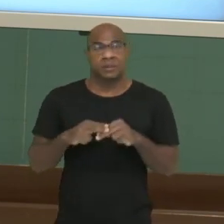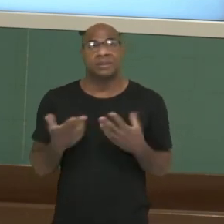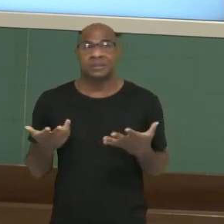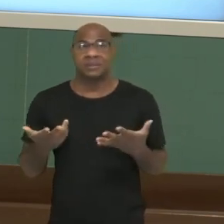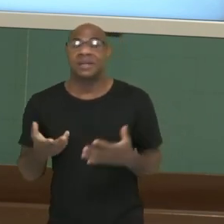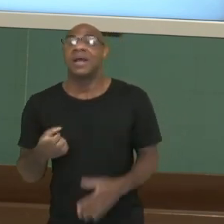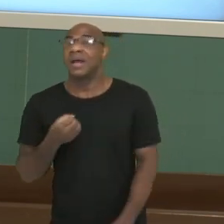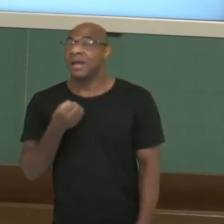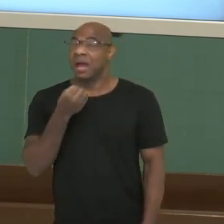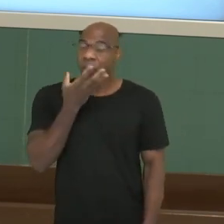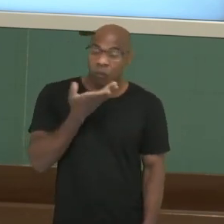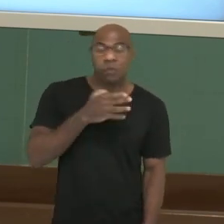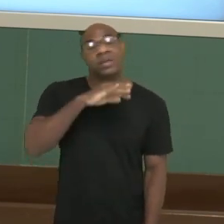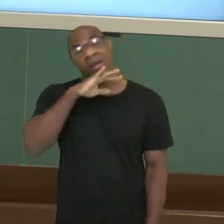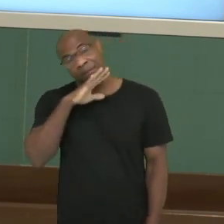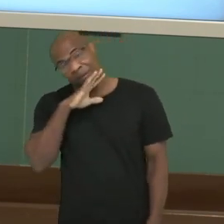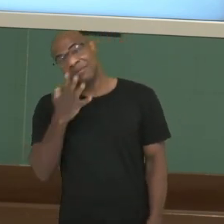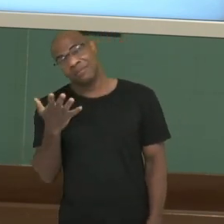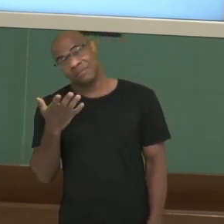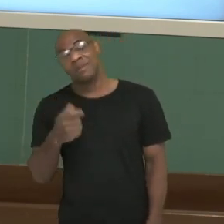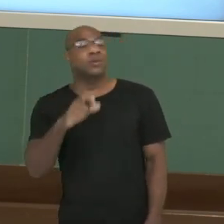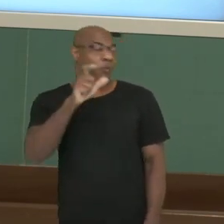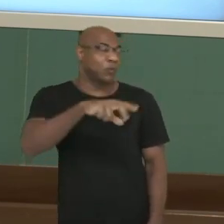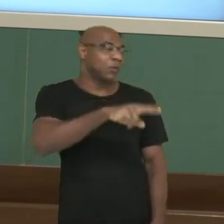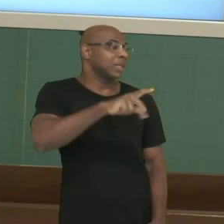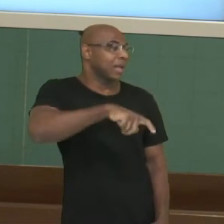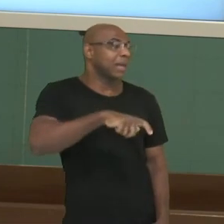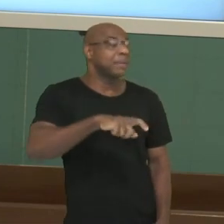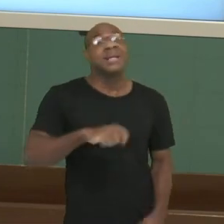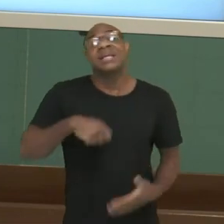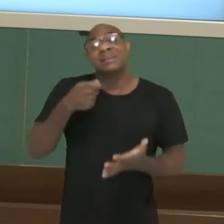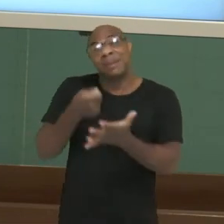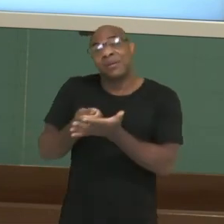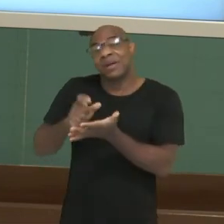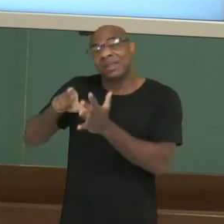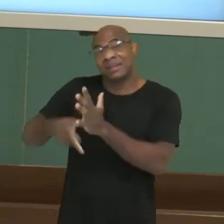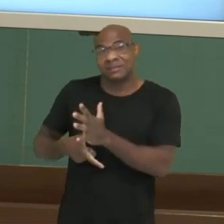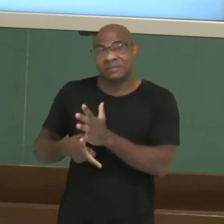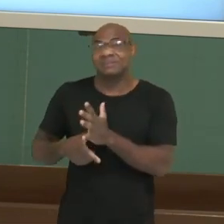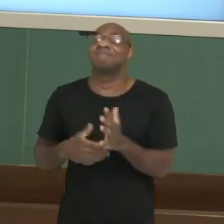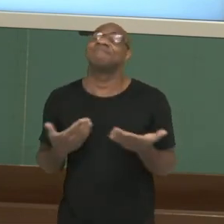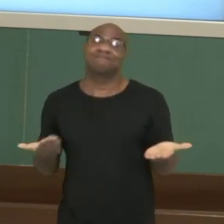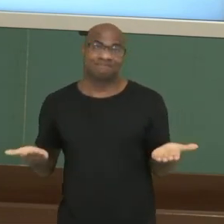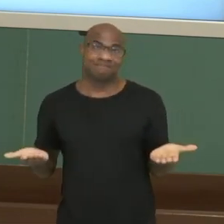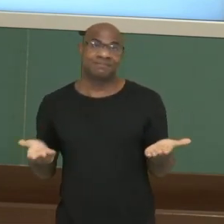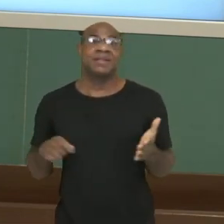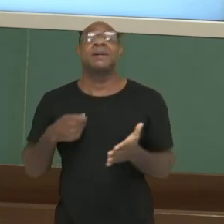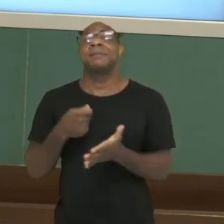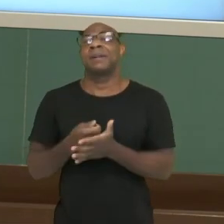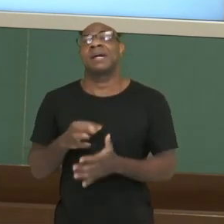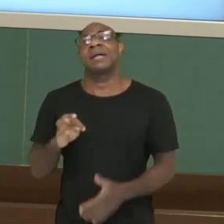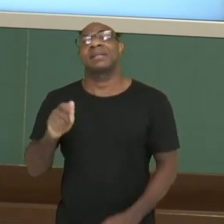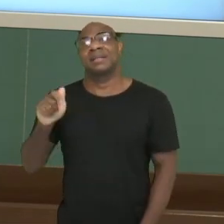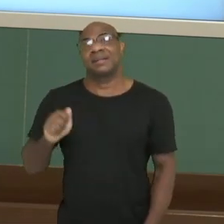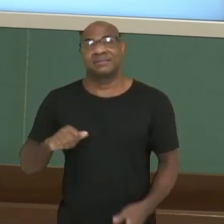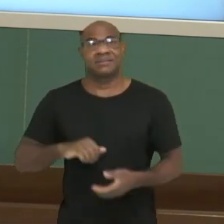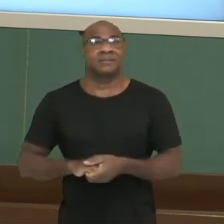benção ou maldição. Sabe usar? Beleza. Se enrola um pouco, paga bastante de